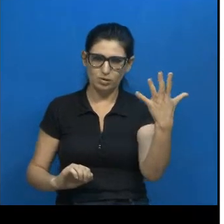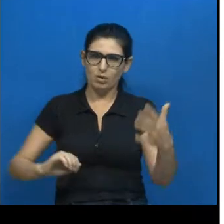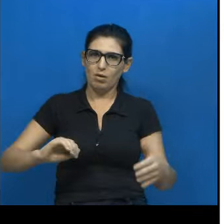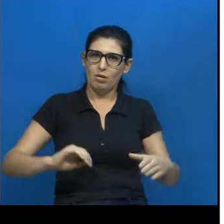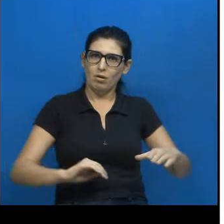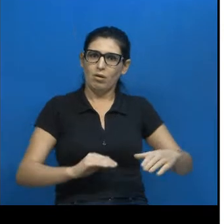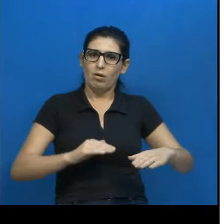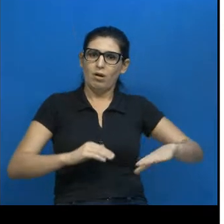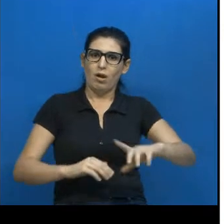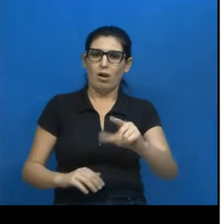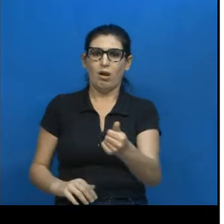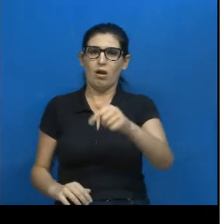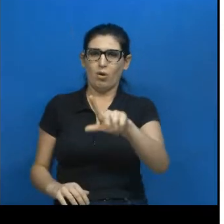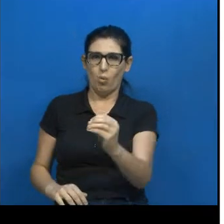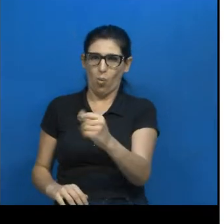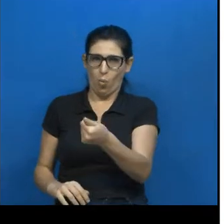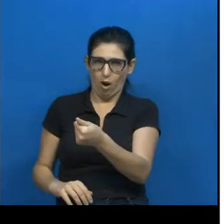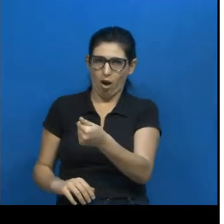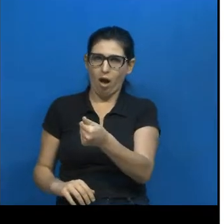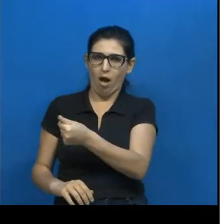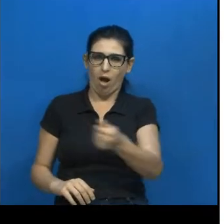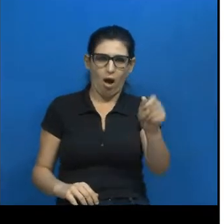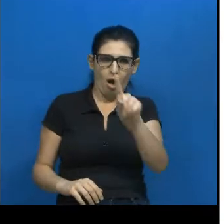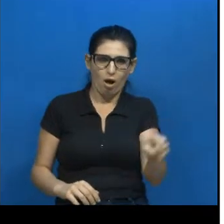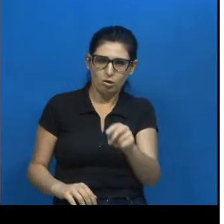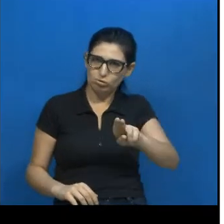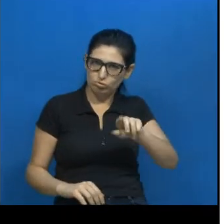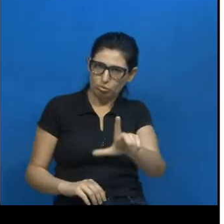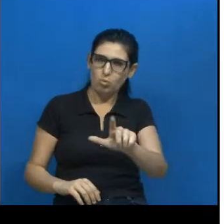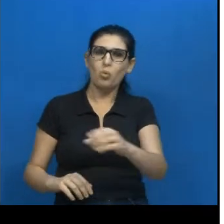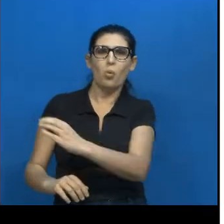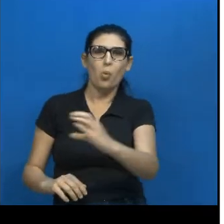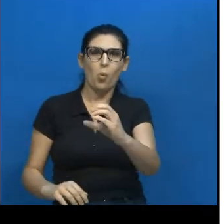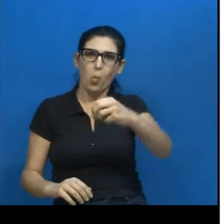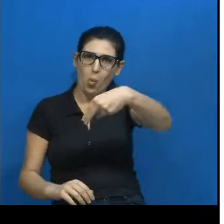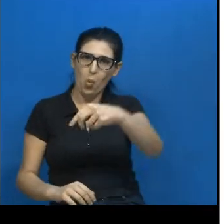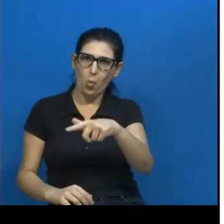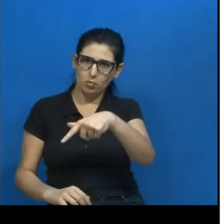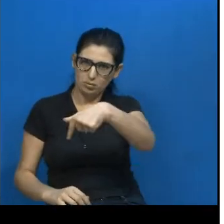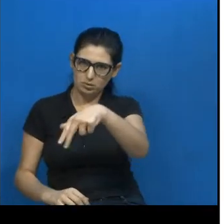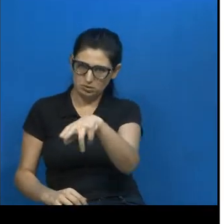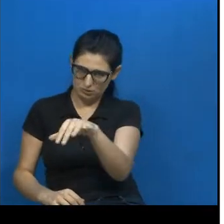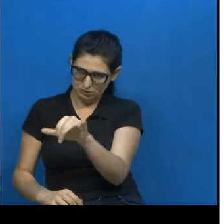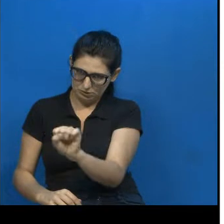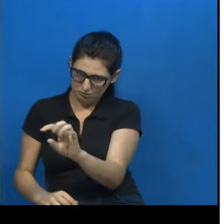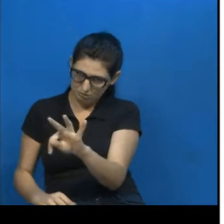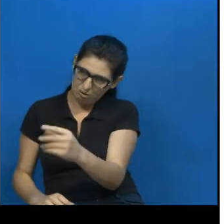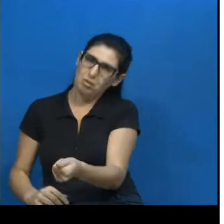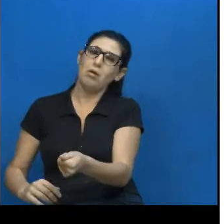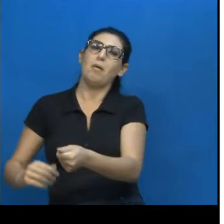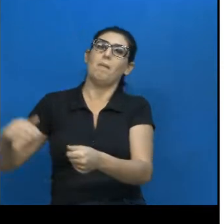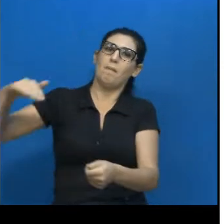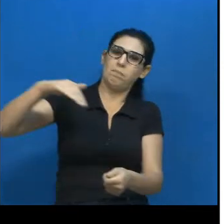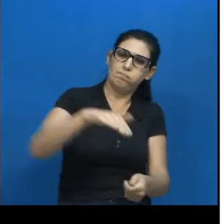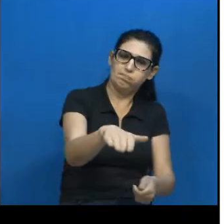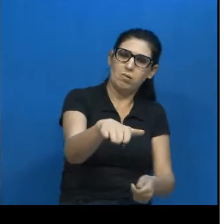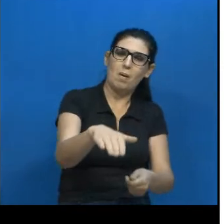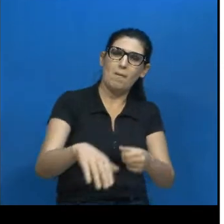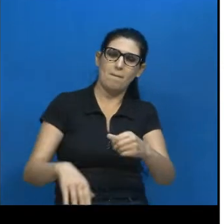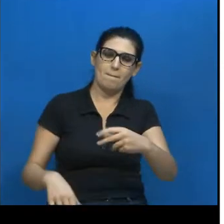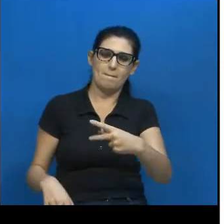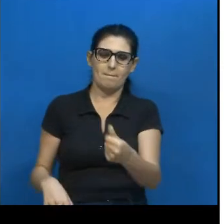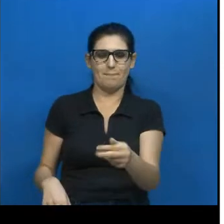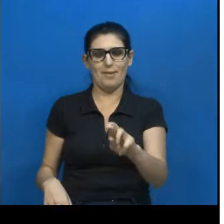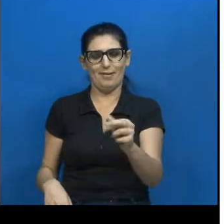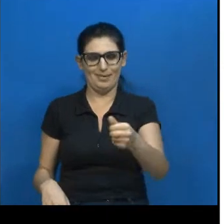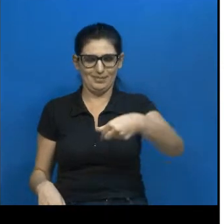vem Conquista, e ela vai entrar lá na Demar de Barros e entra no Parque do Sino, volta para o itinerário normal dela. Porque hoje já tem o